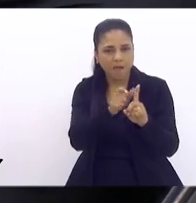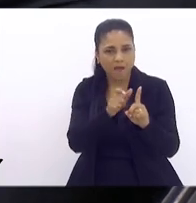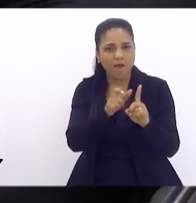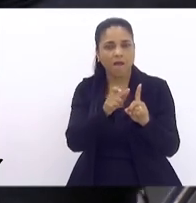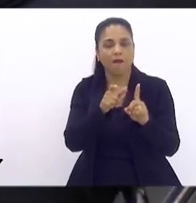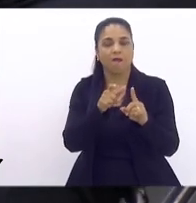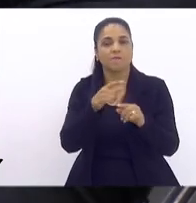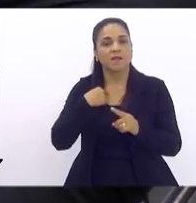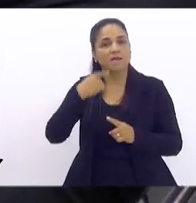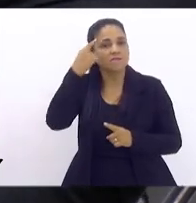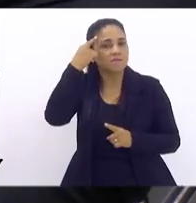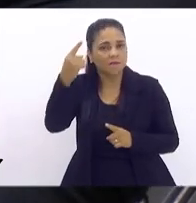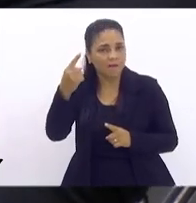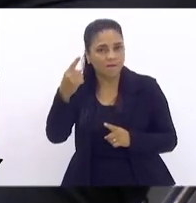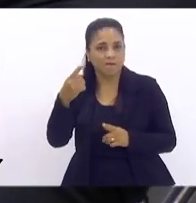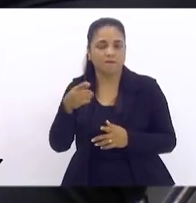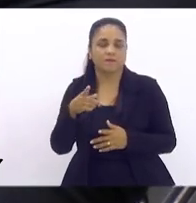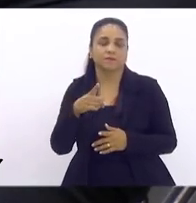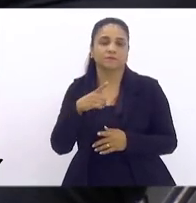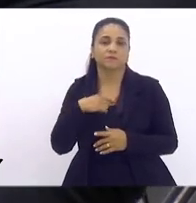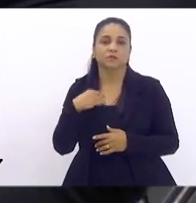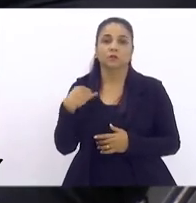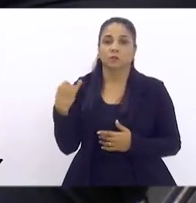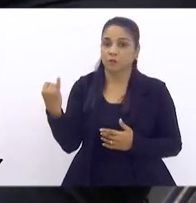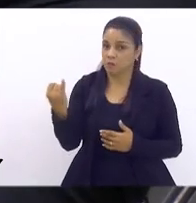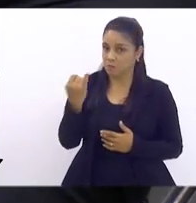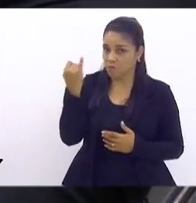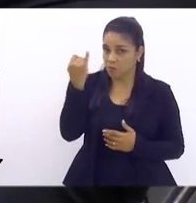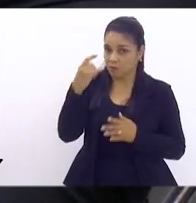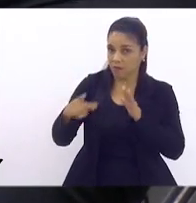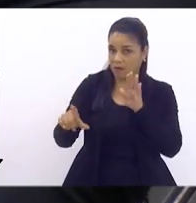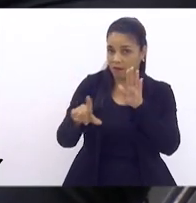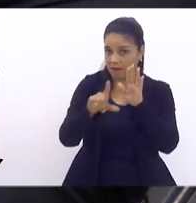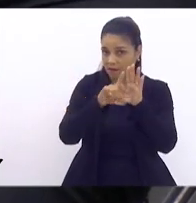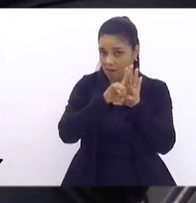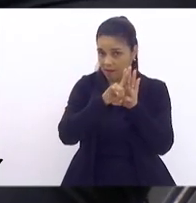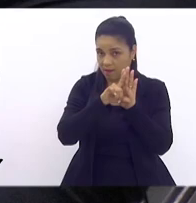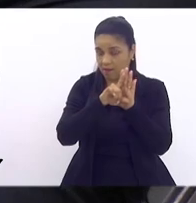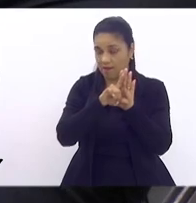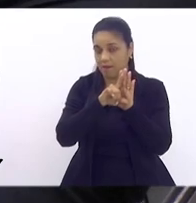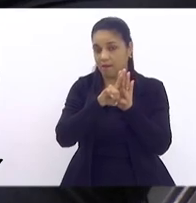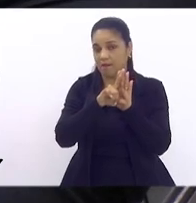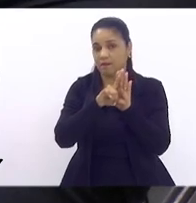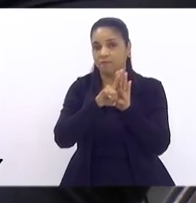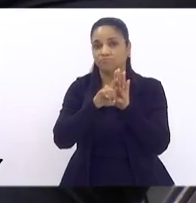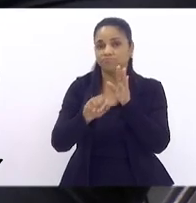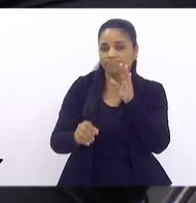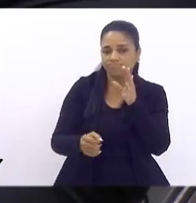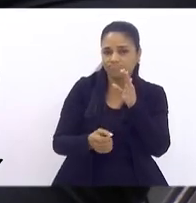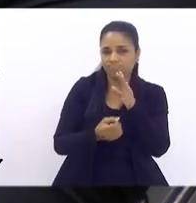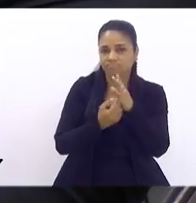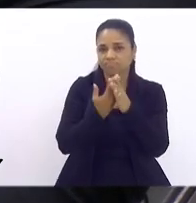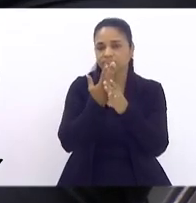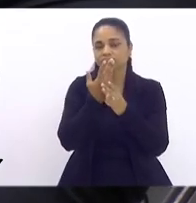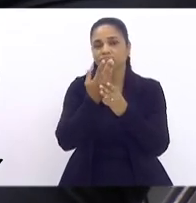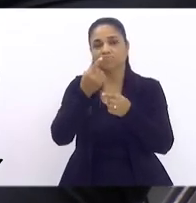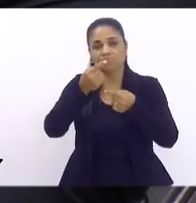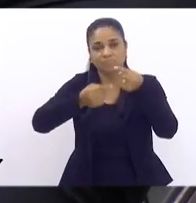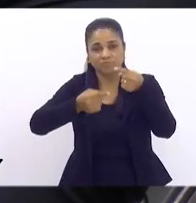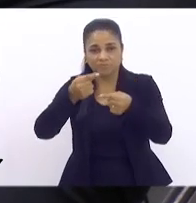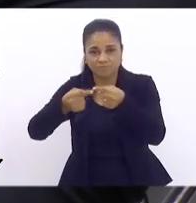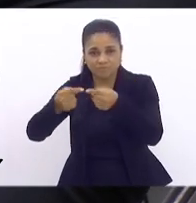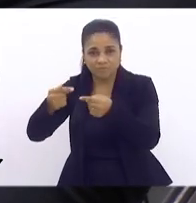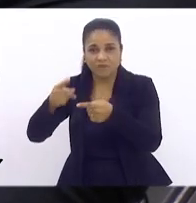e o que eu acho importante dessa lei é que ela ela surgiu a partir de um debate